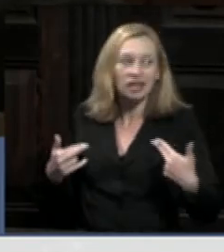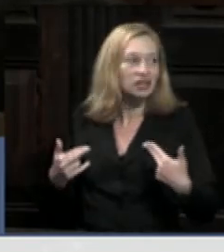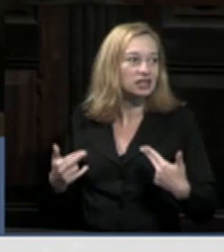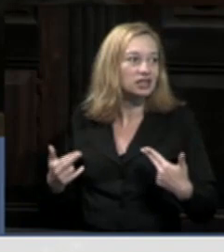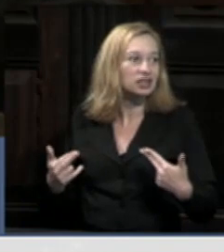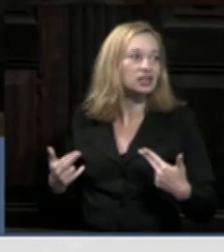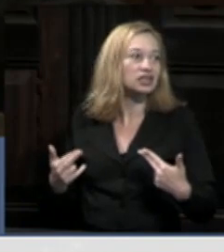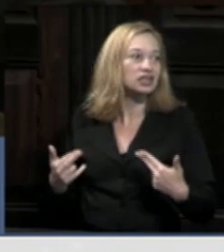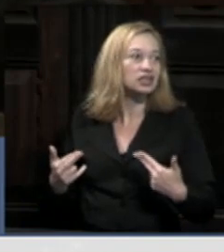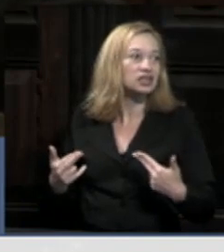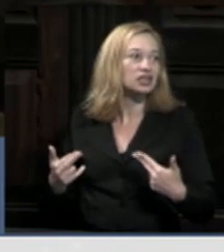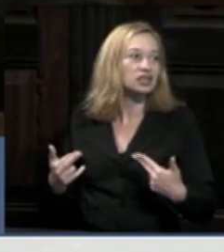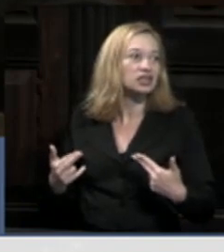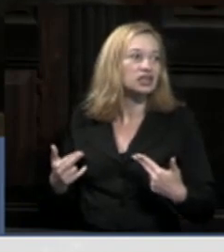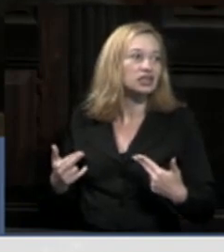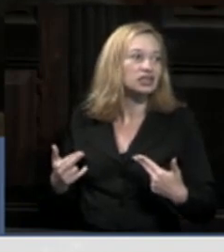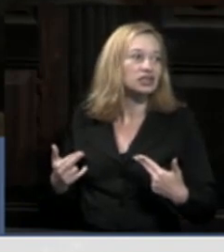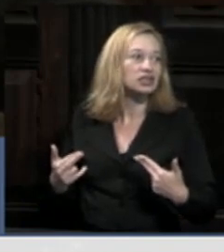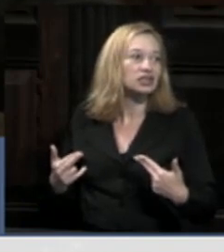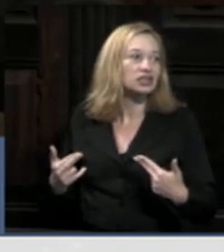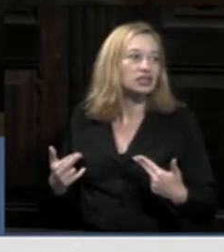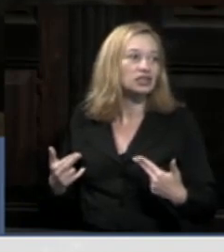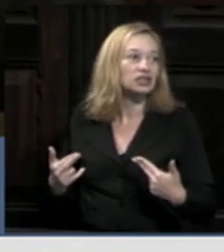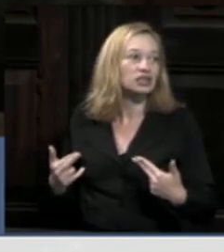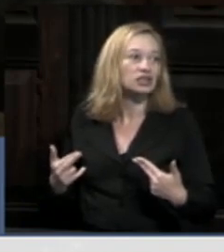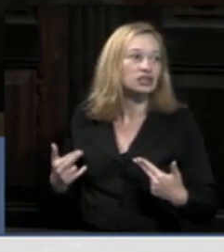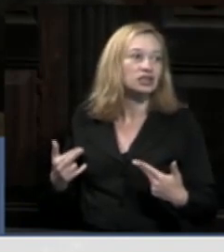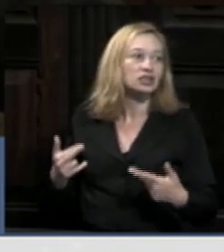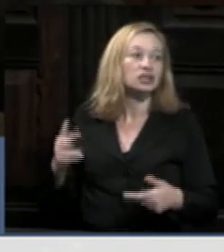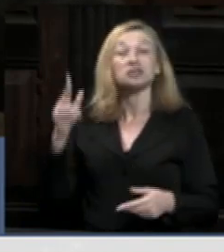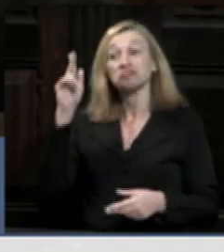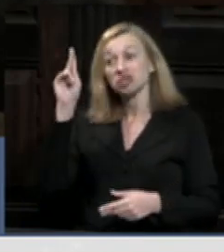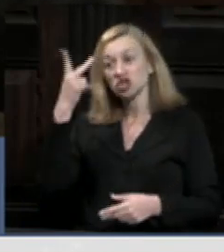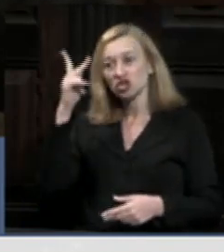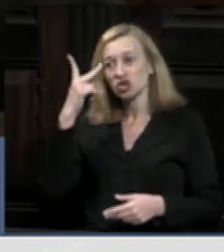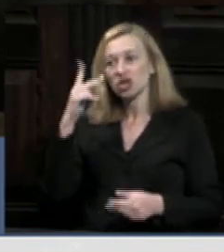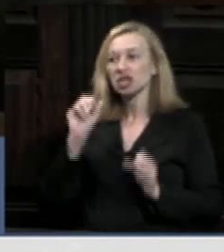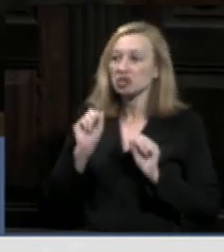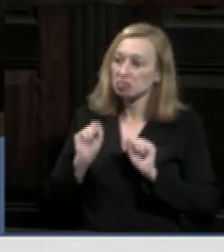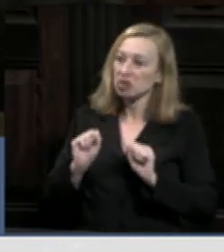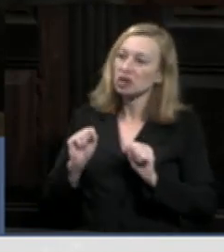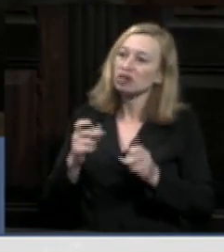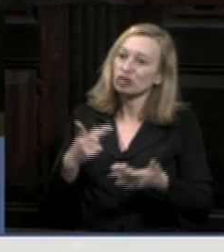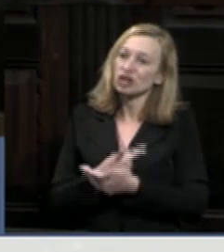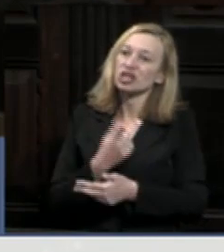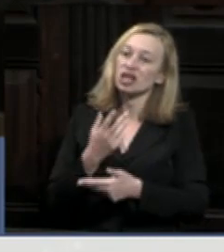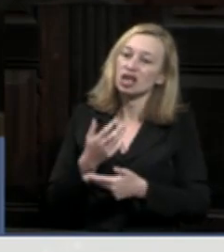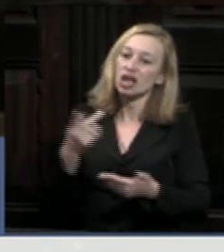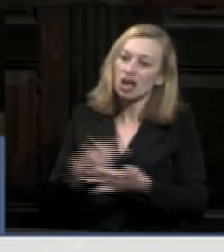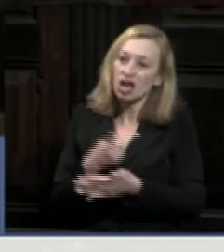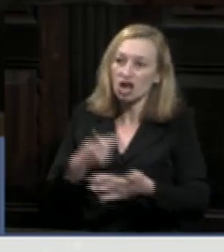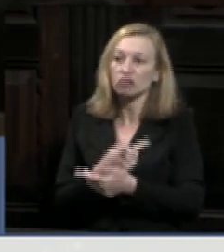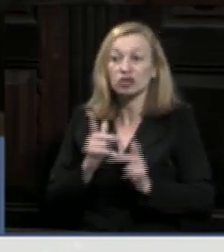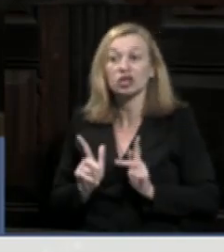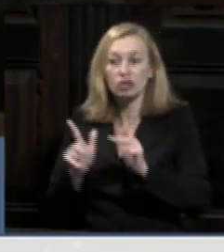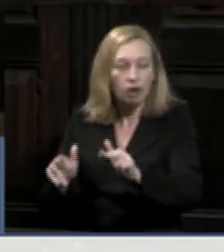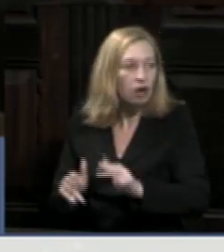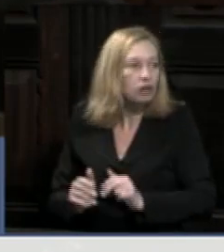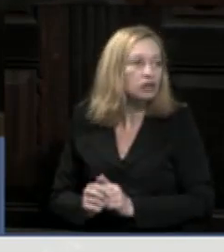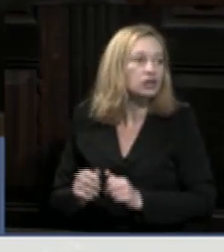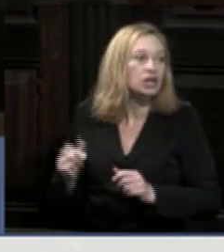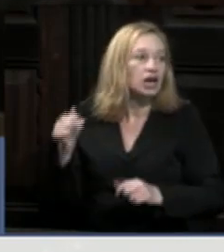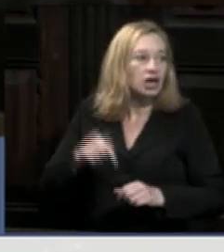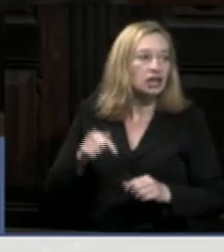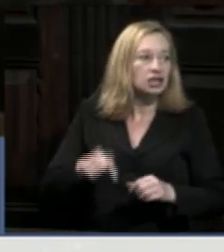a sua história está condenado a repetir os mesmos erros é mais do que válida aqui nessa casa eu coordeno parlamento juvenil